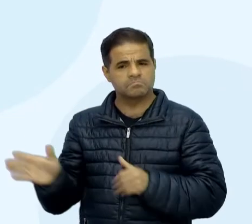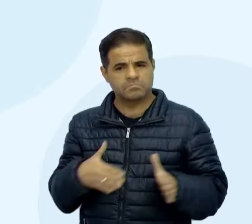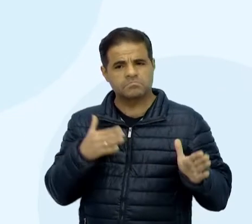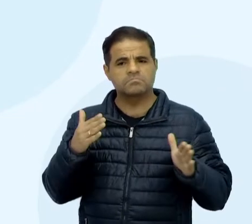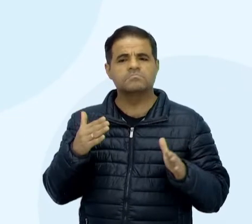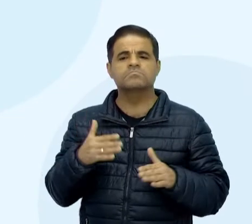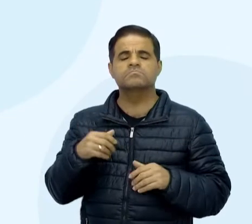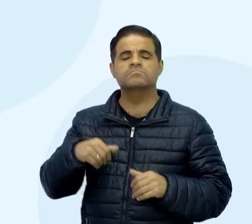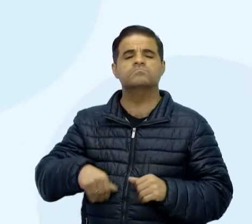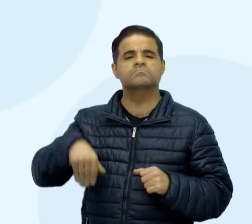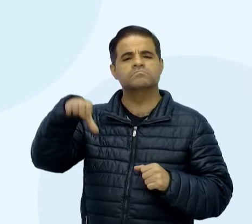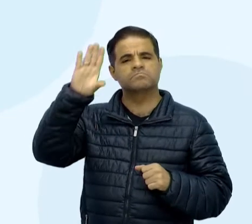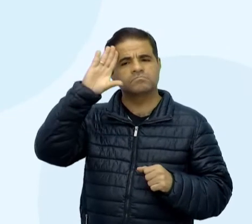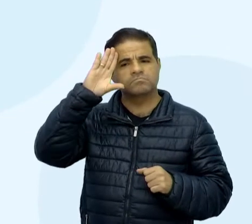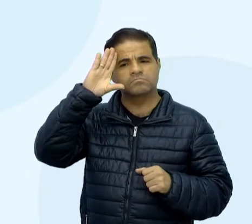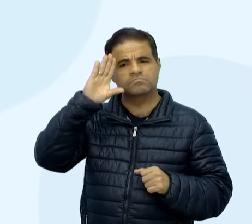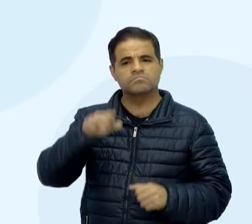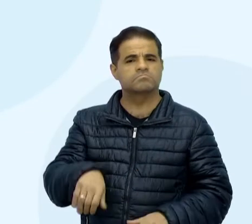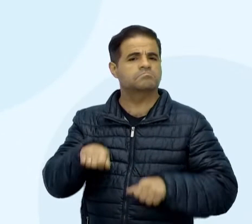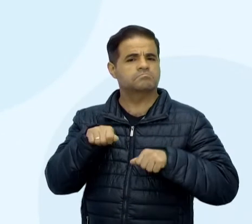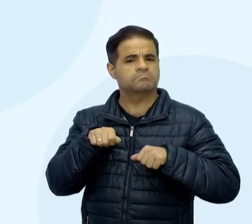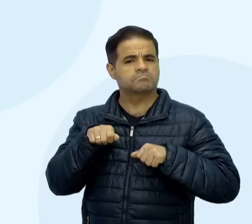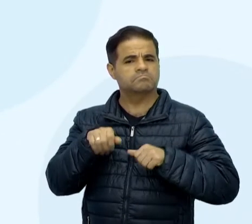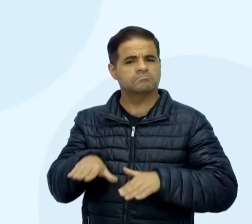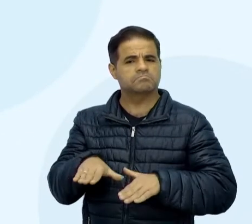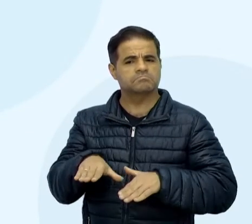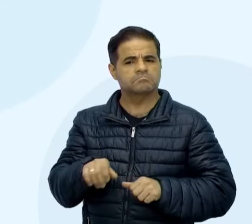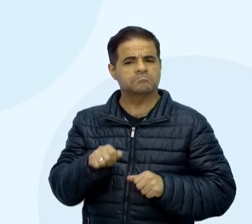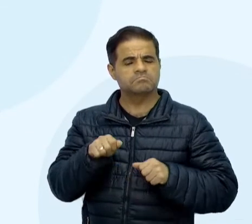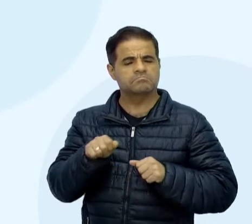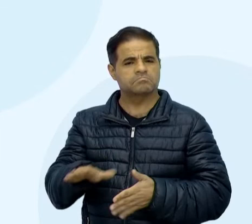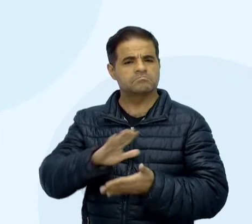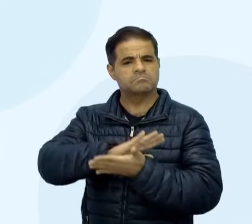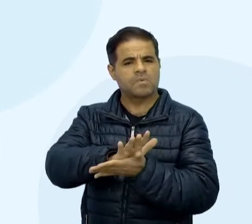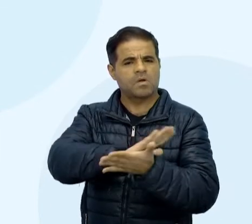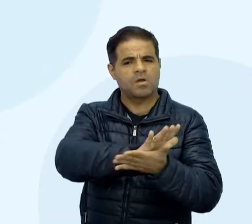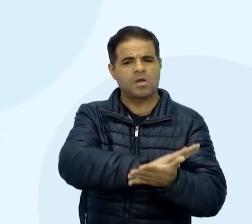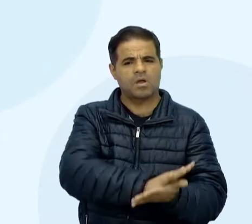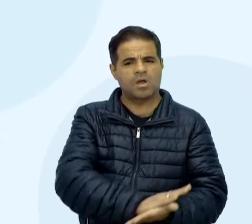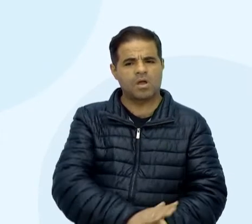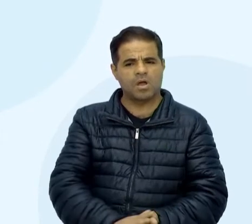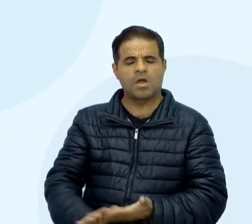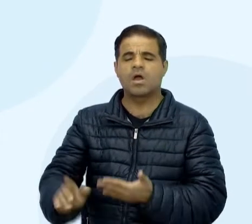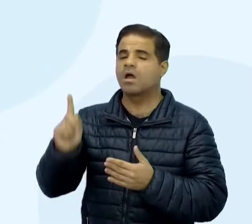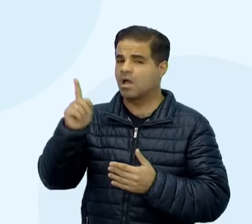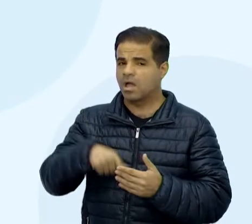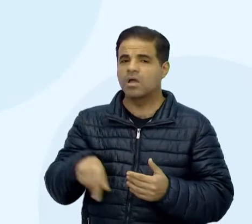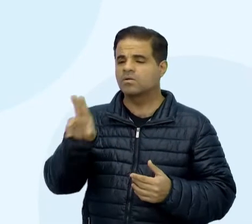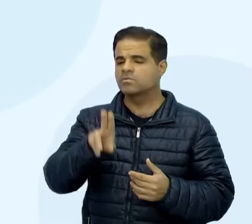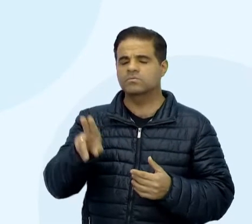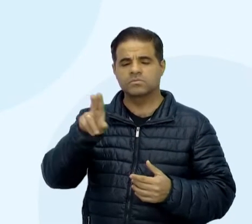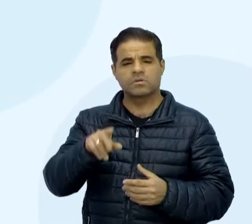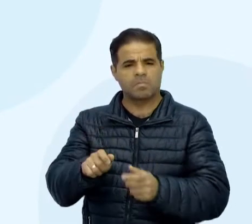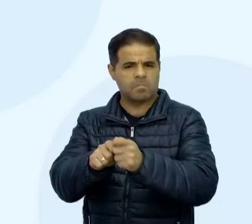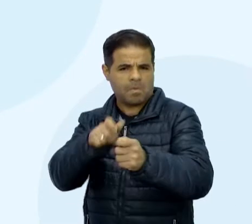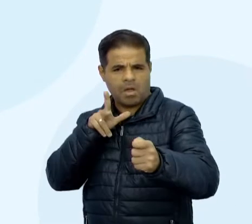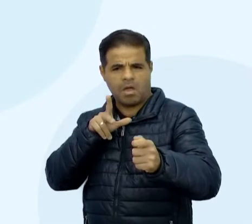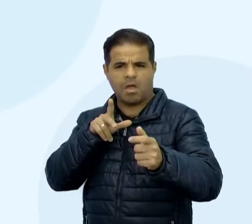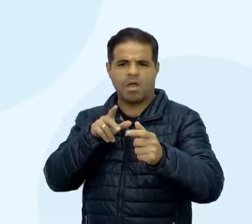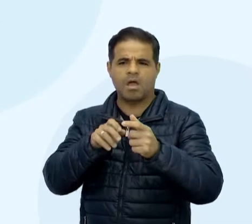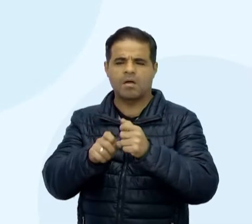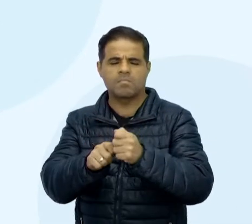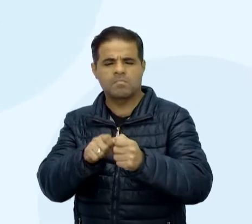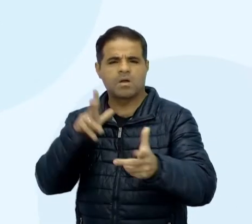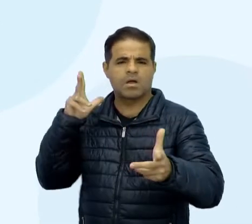os soldados do Rio de Janeiro, eles destruíram a cidade de Canudos, né, até mesmo utilizando aí canhões,